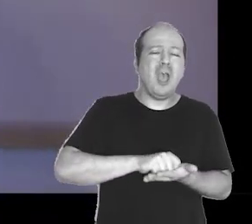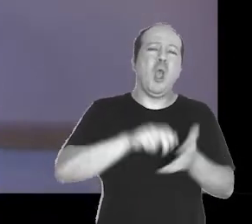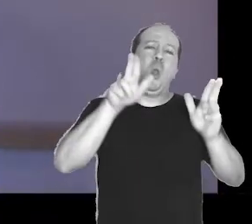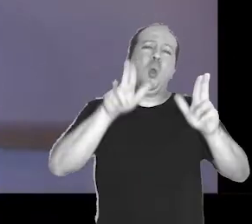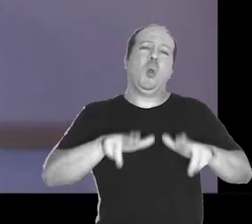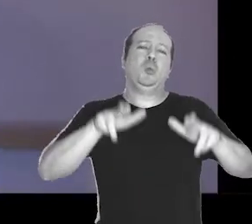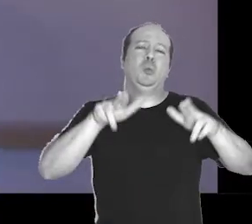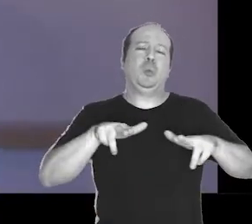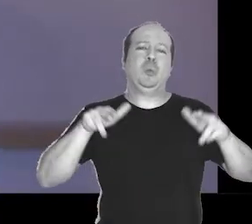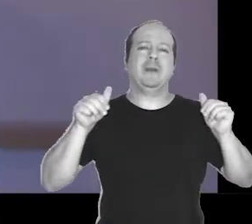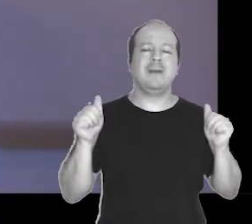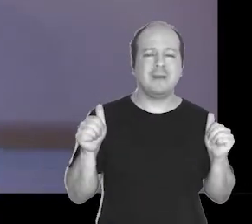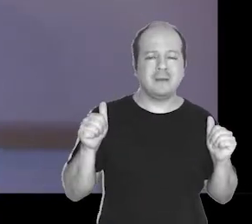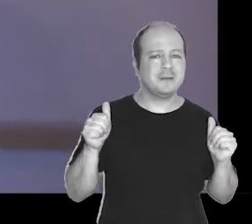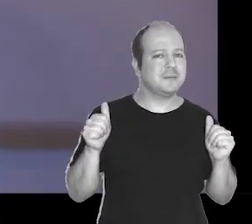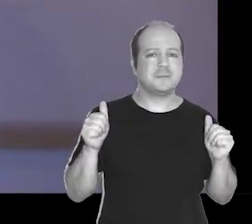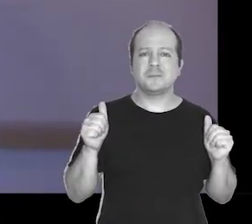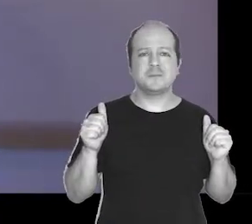Jamais,